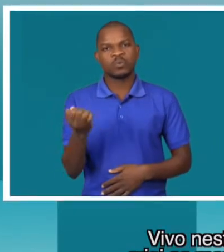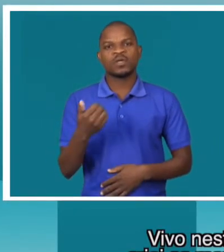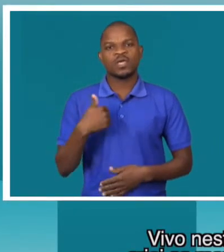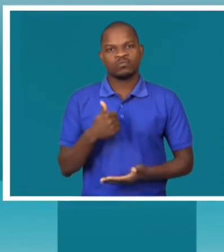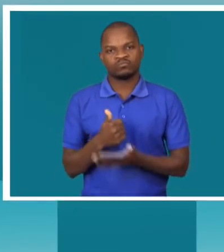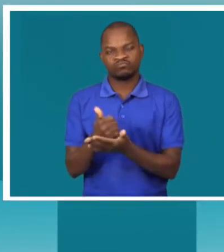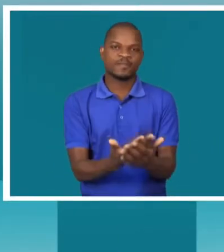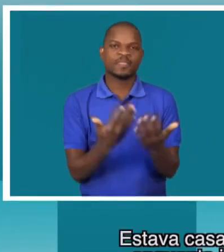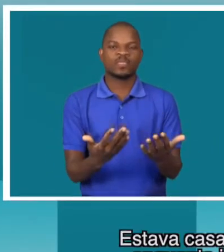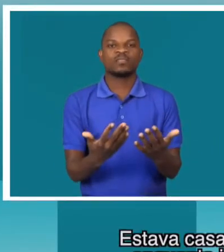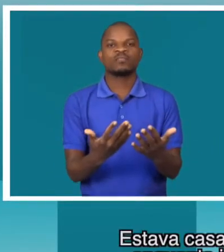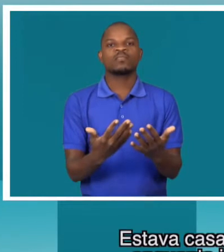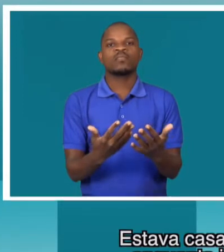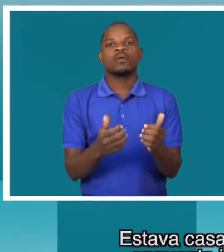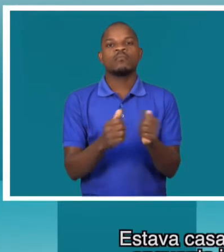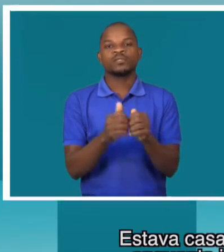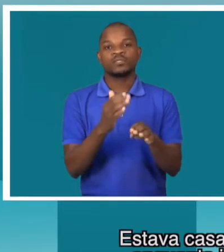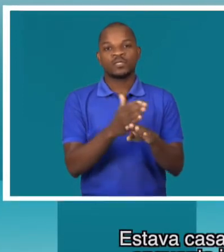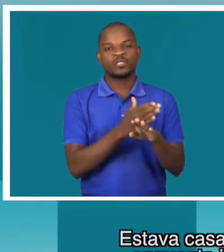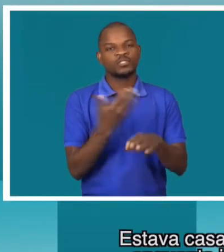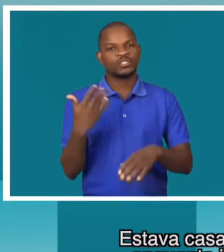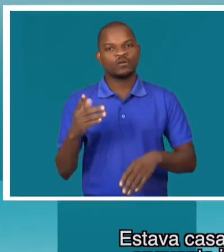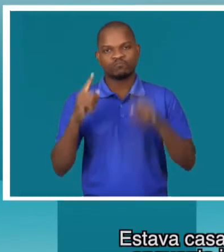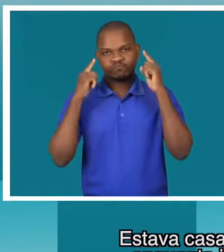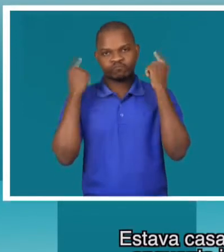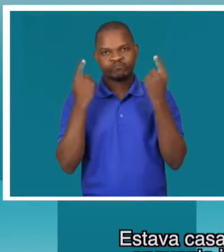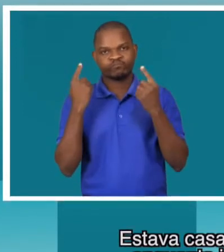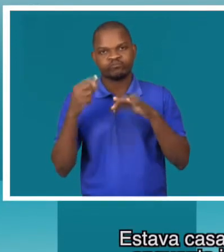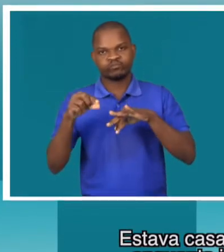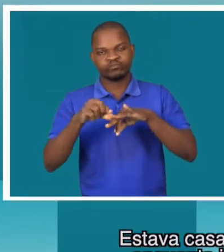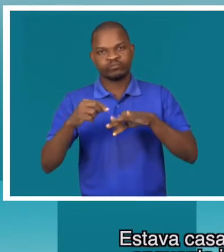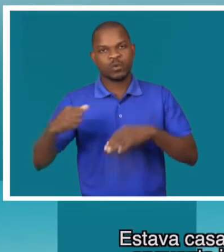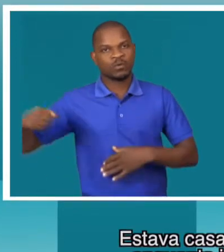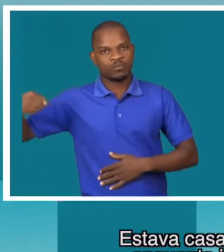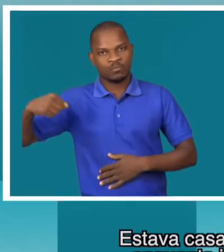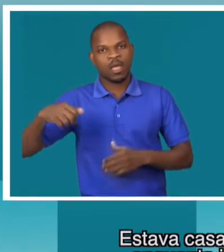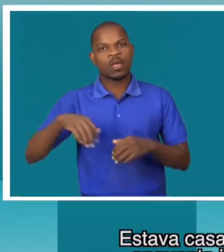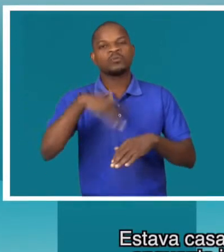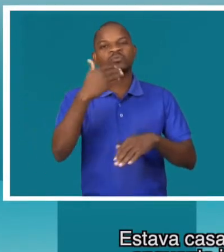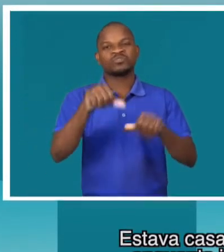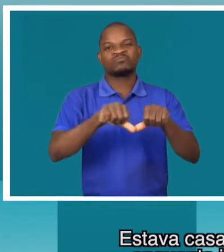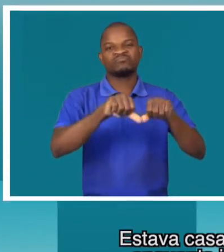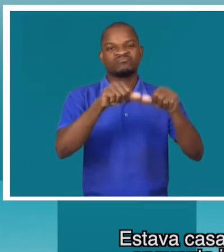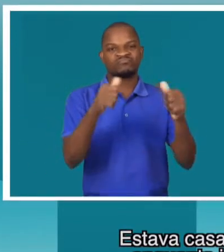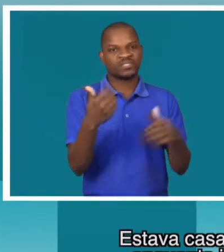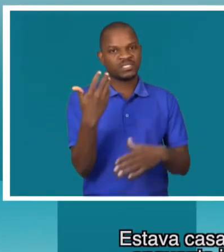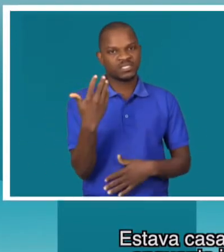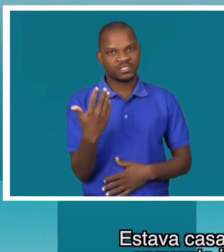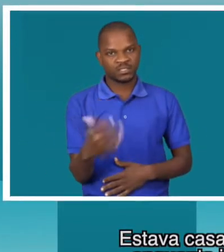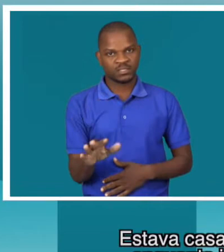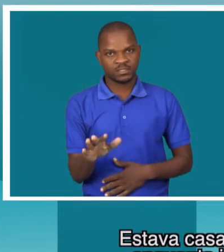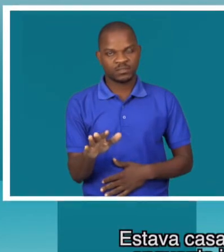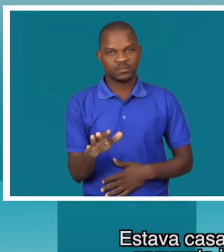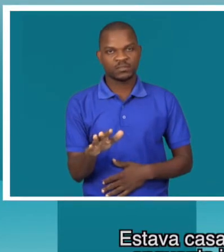através de marisco. Eu estava casada com o meu marido. Divorciam quando eu estava no mercado de peixe.